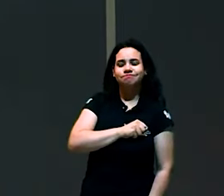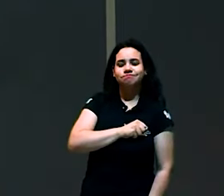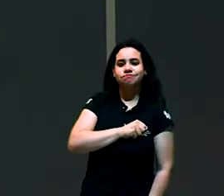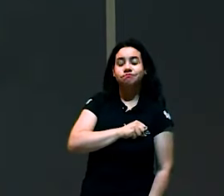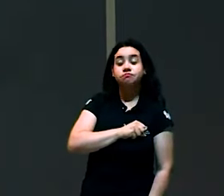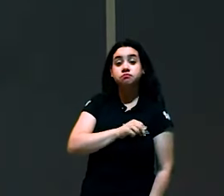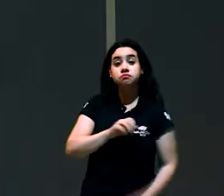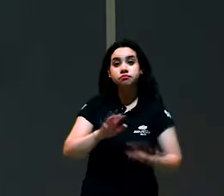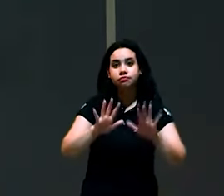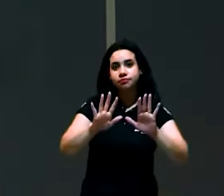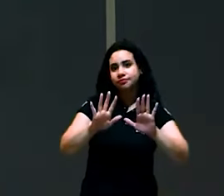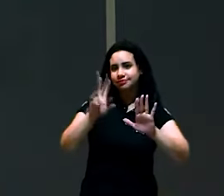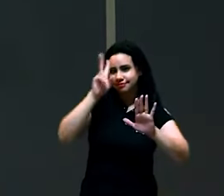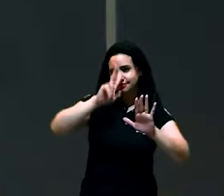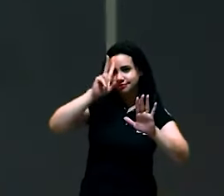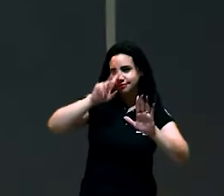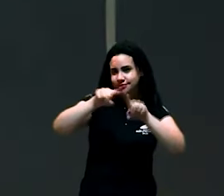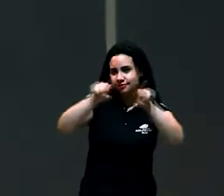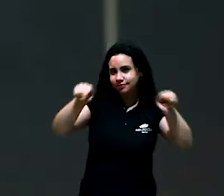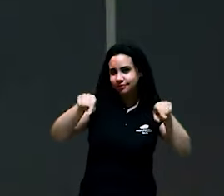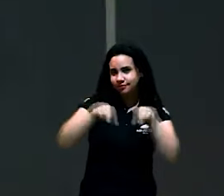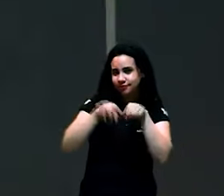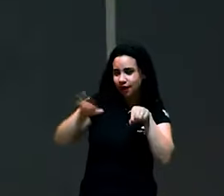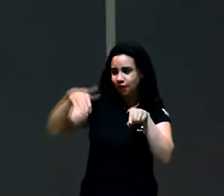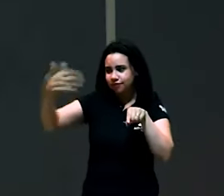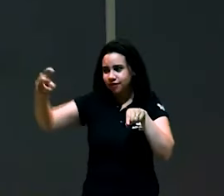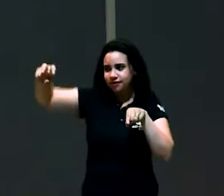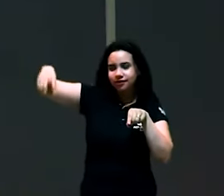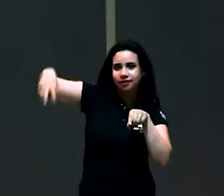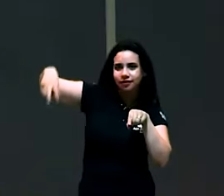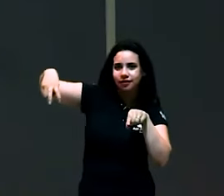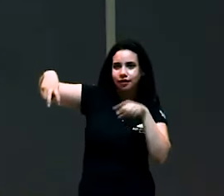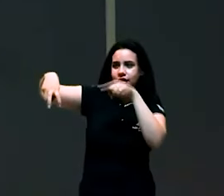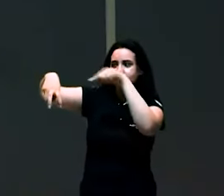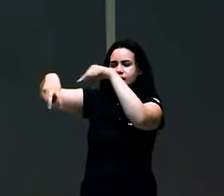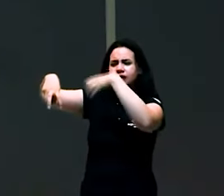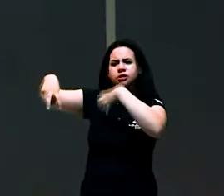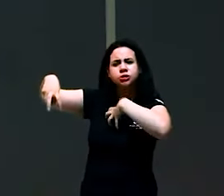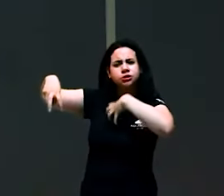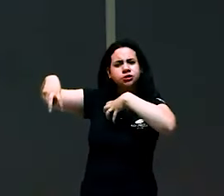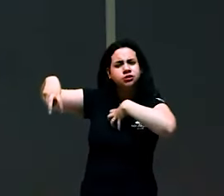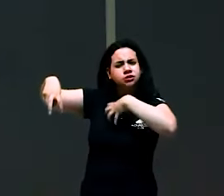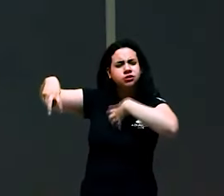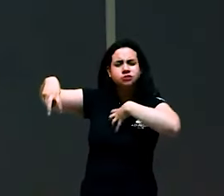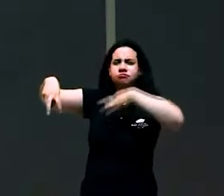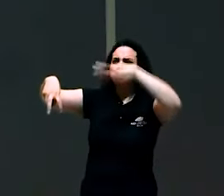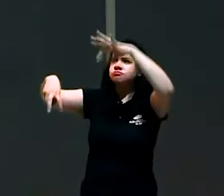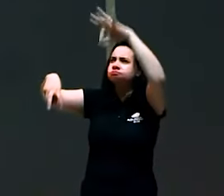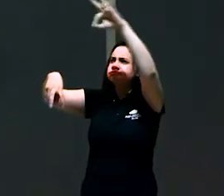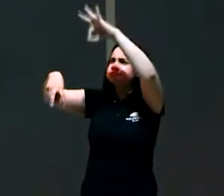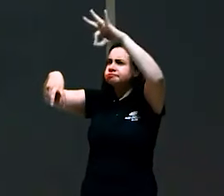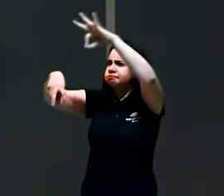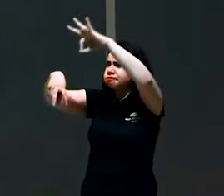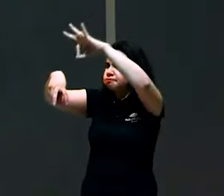a presença do Espírito Santo, e Deus encheu ele do Espírito Santo, e começou a